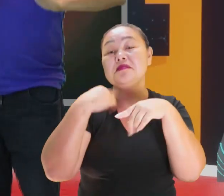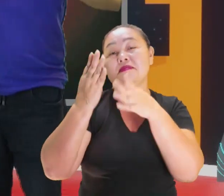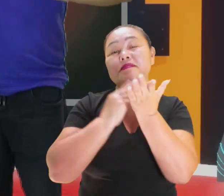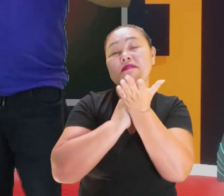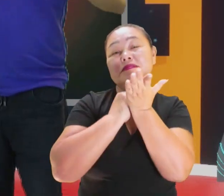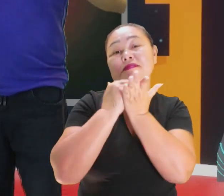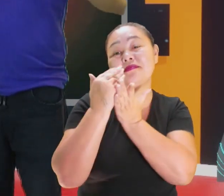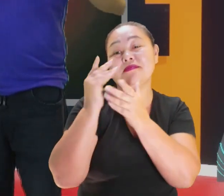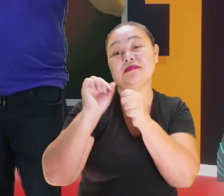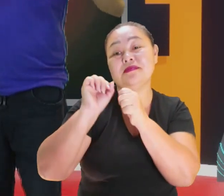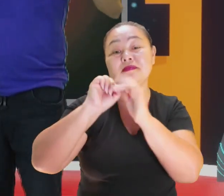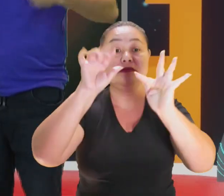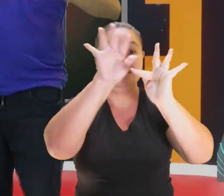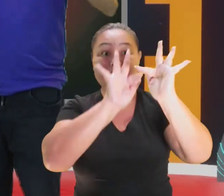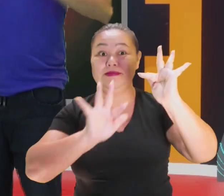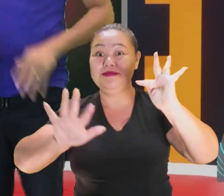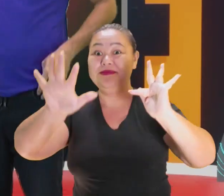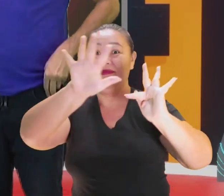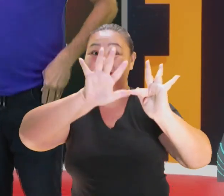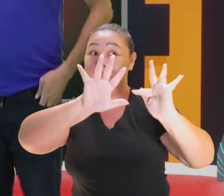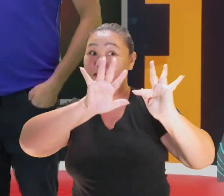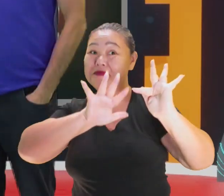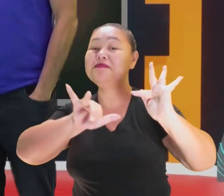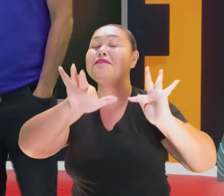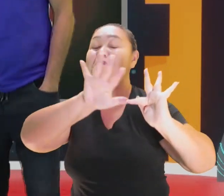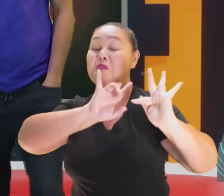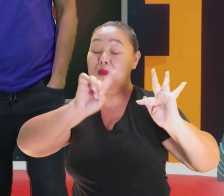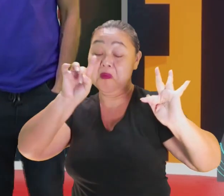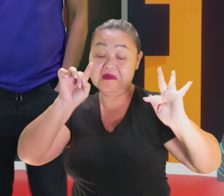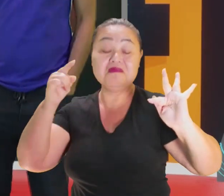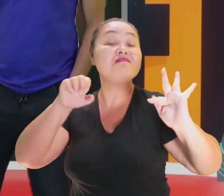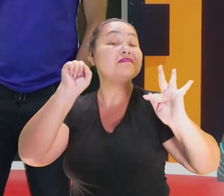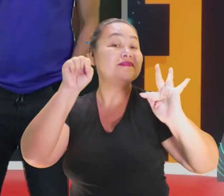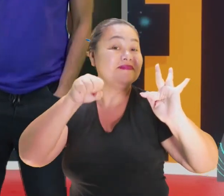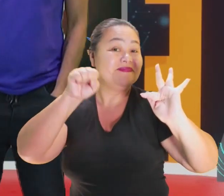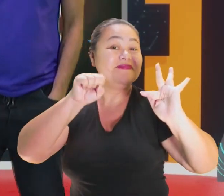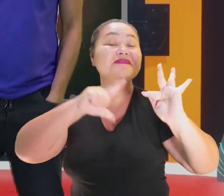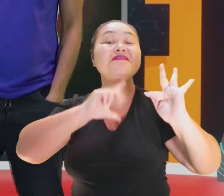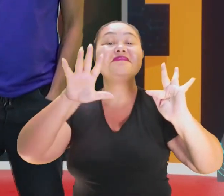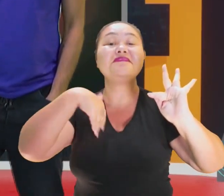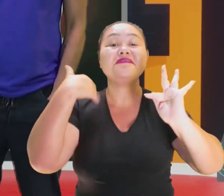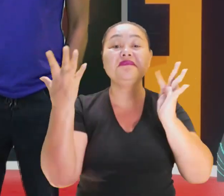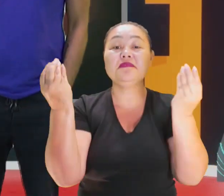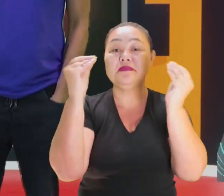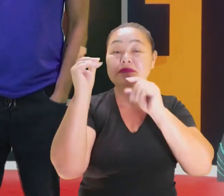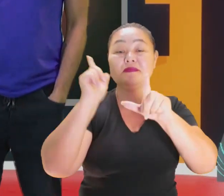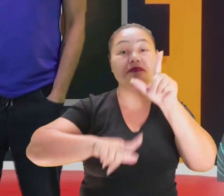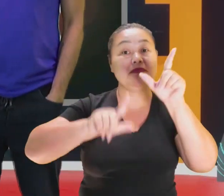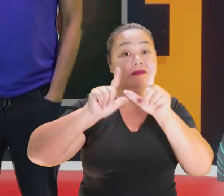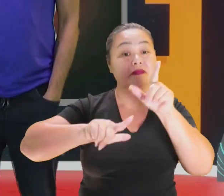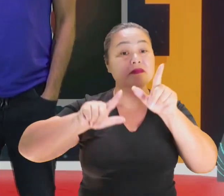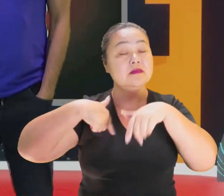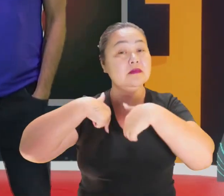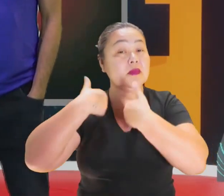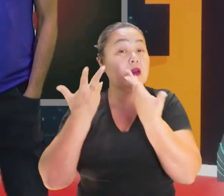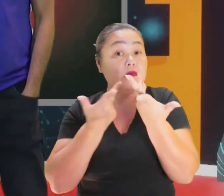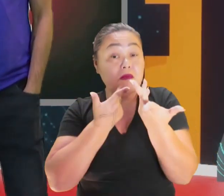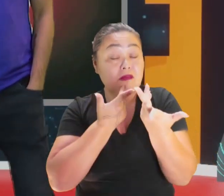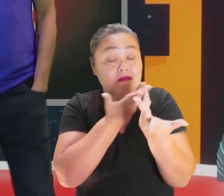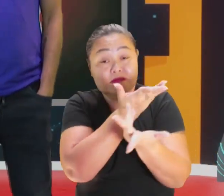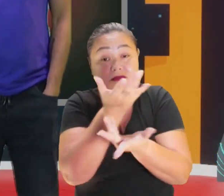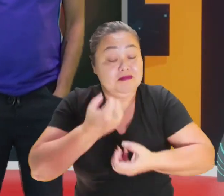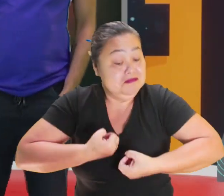começar o assunto de função com eles, que vai ser... né? Eu acho que sim. Falando então de expressões, é uma aula para a gente se